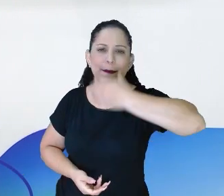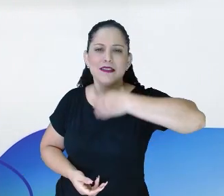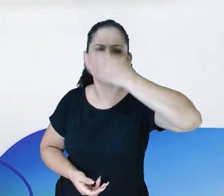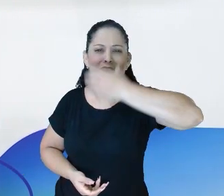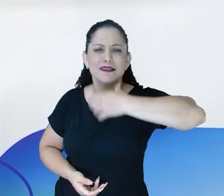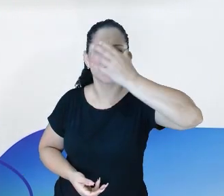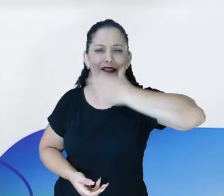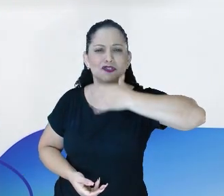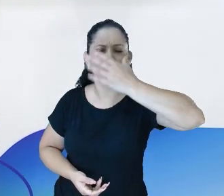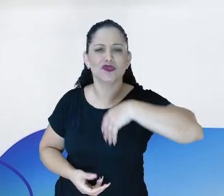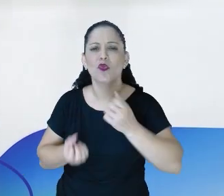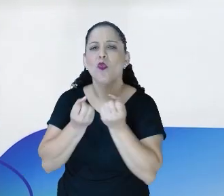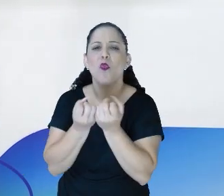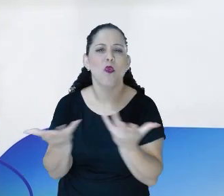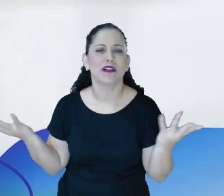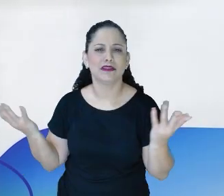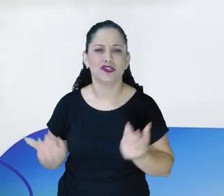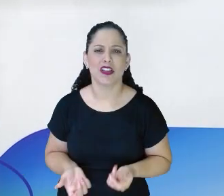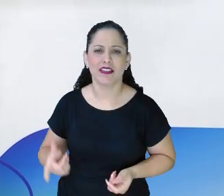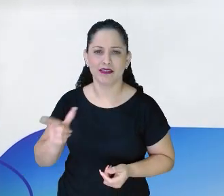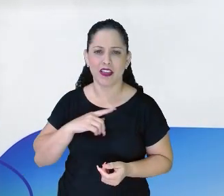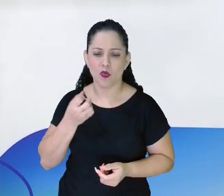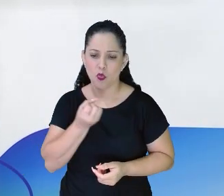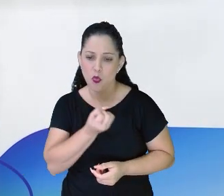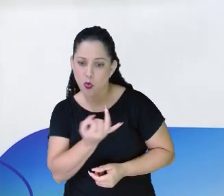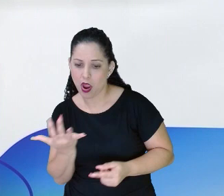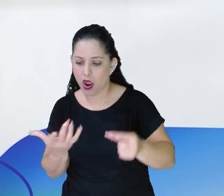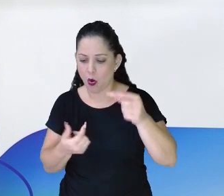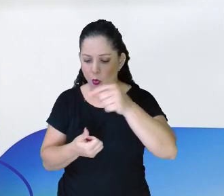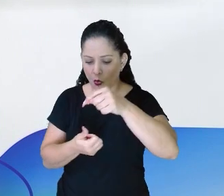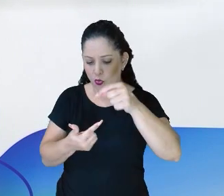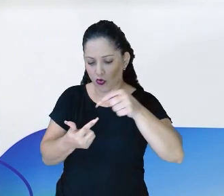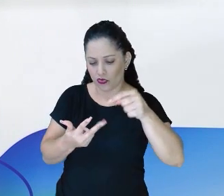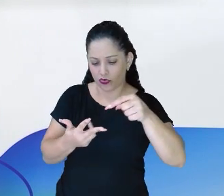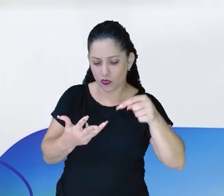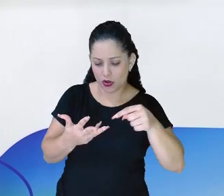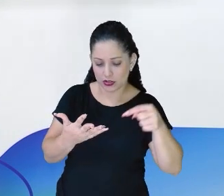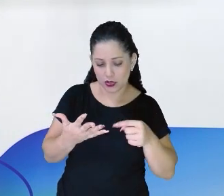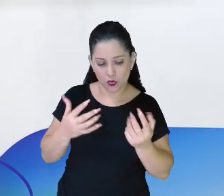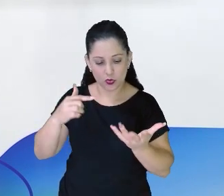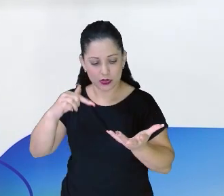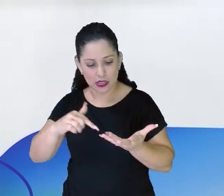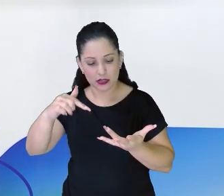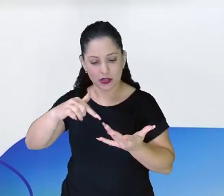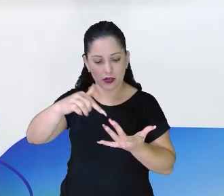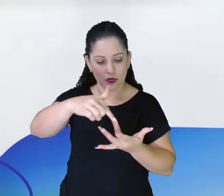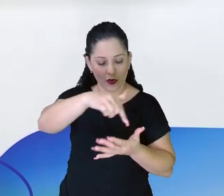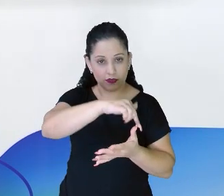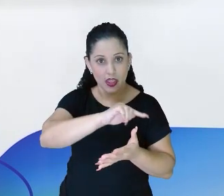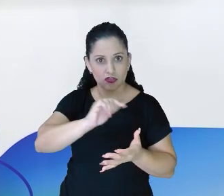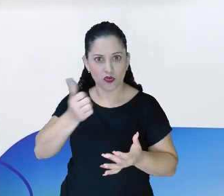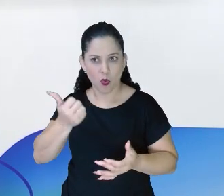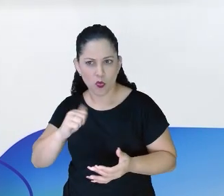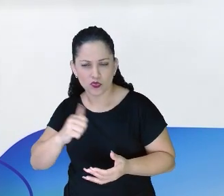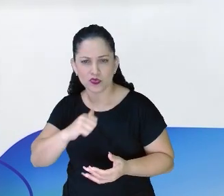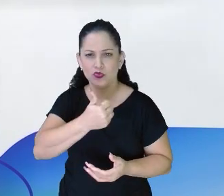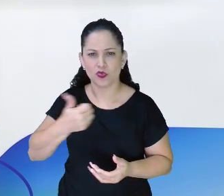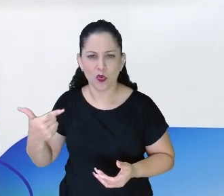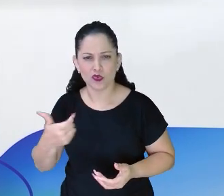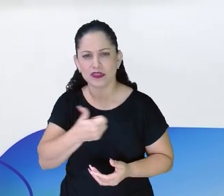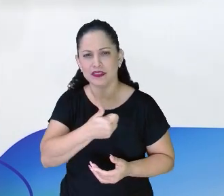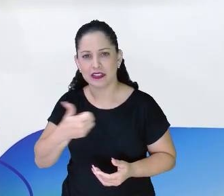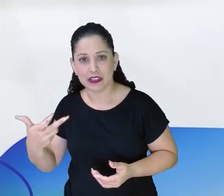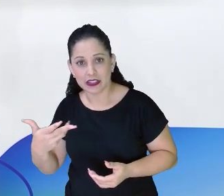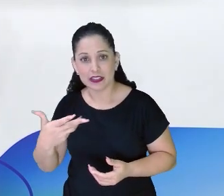maçãs tem aí, professora? 1, 2, 3, 4, 5, 6, 7, 8, 9, 10, 11, 12,